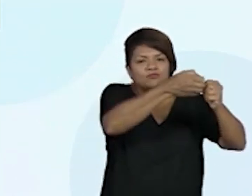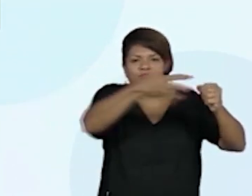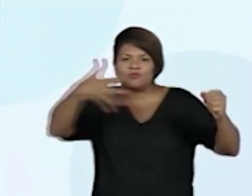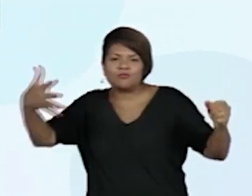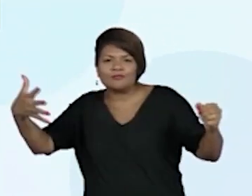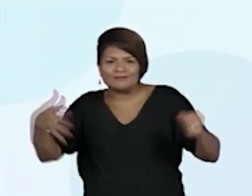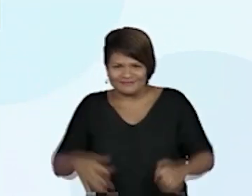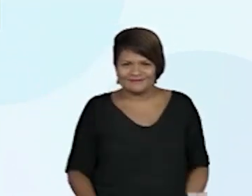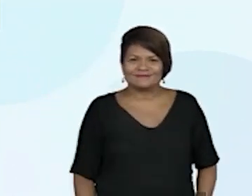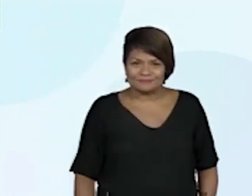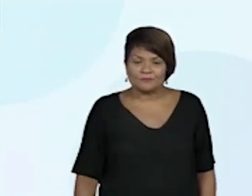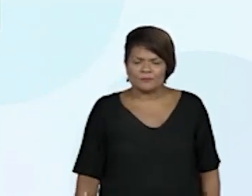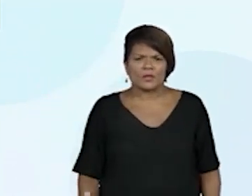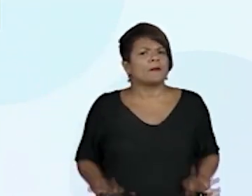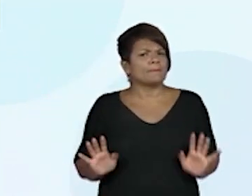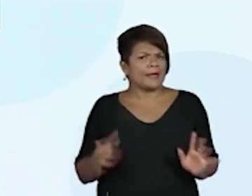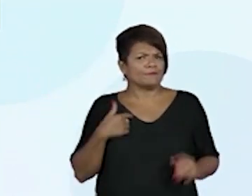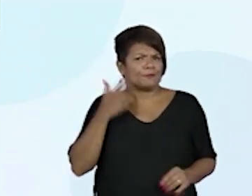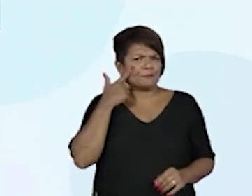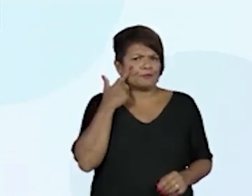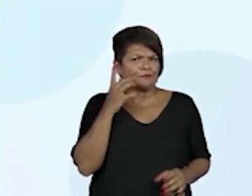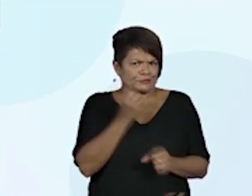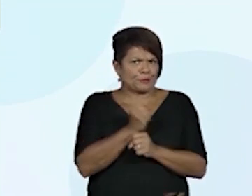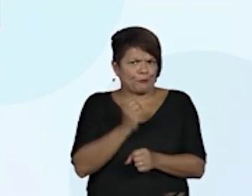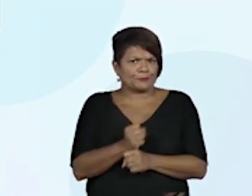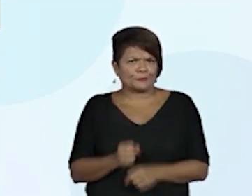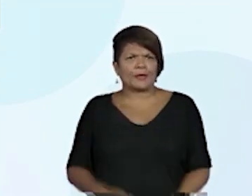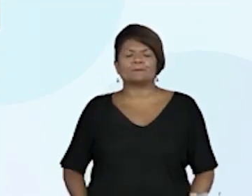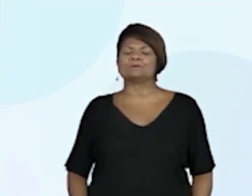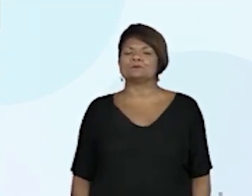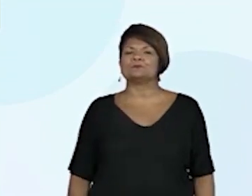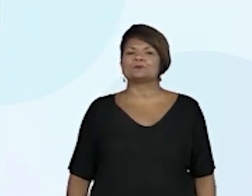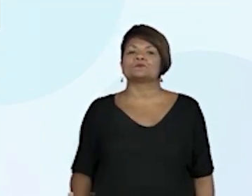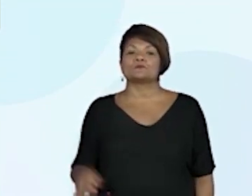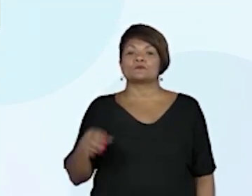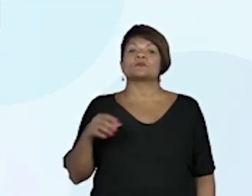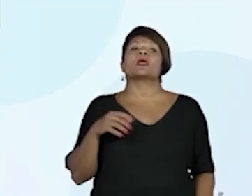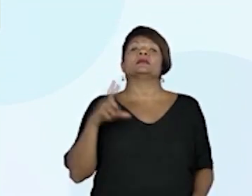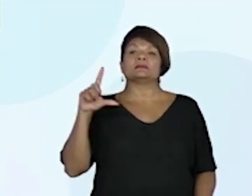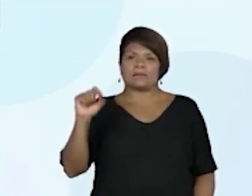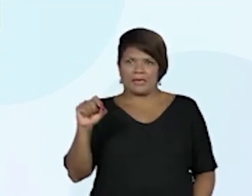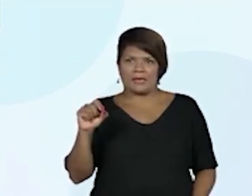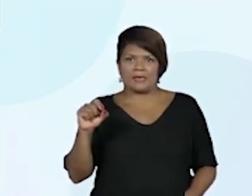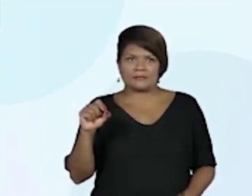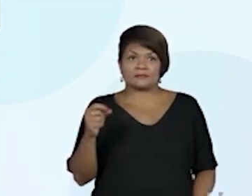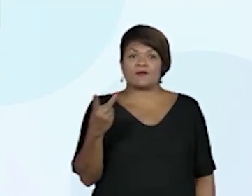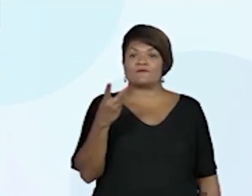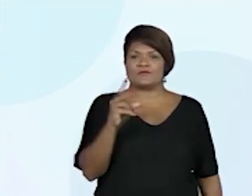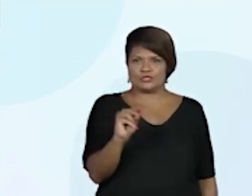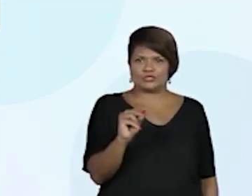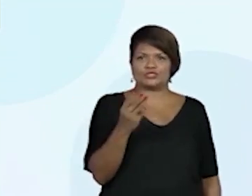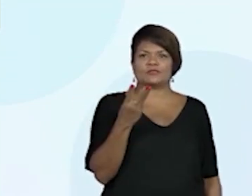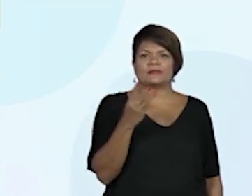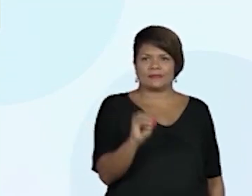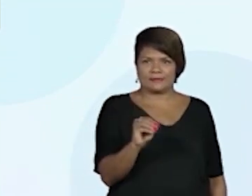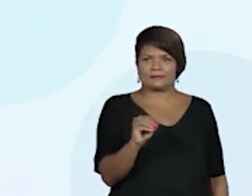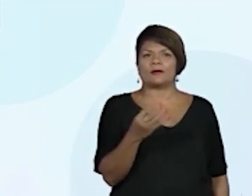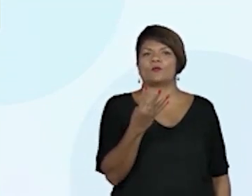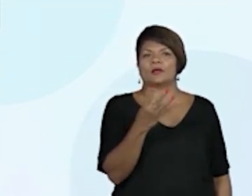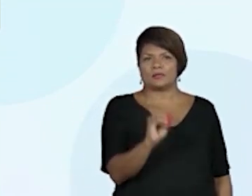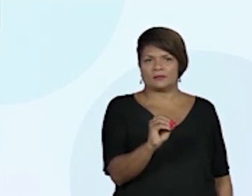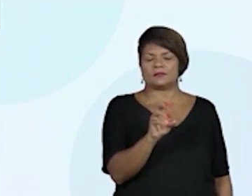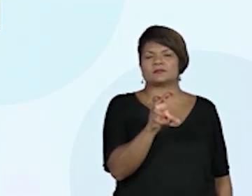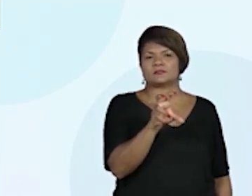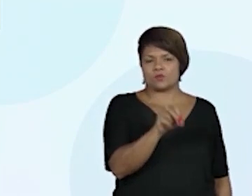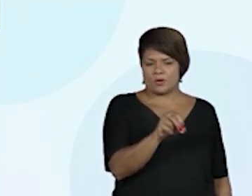mesmo. Agora, será que deu mesmo? Vamos ver aqui? Vamos. Olha lá, me ajuda, Fran. 10, 20, 30,